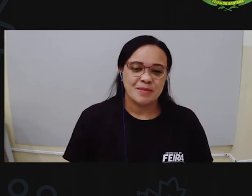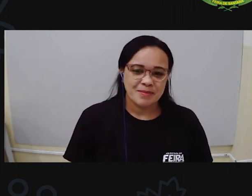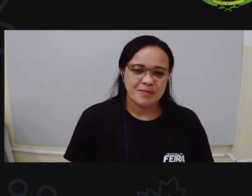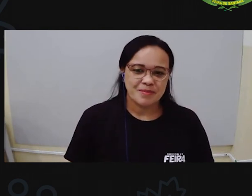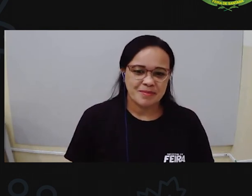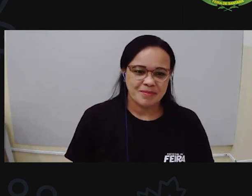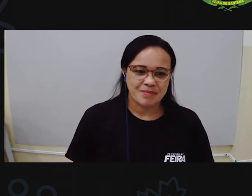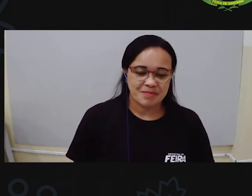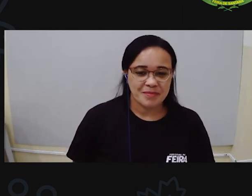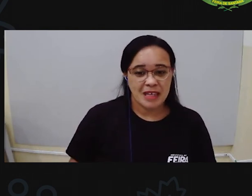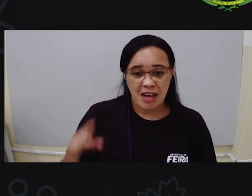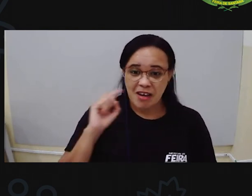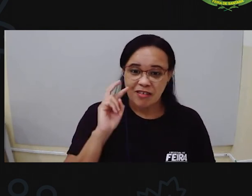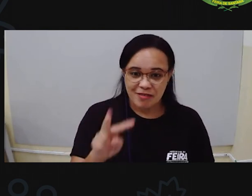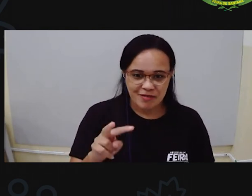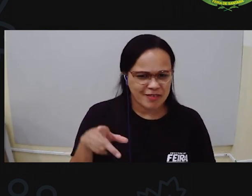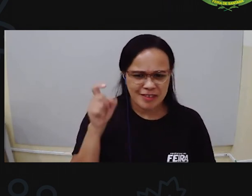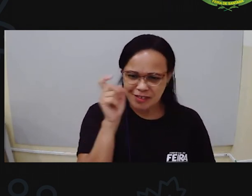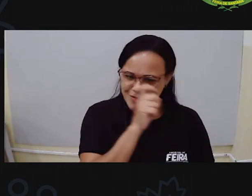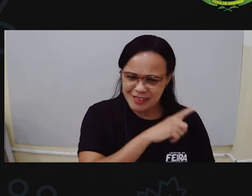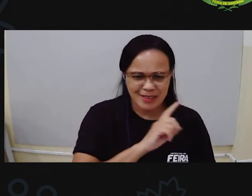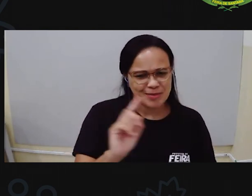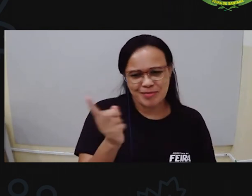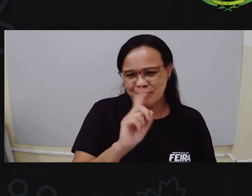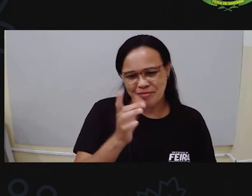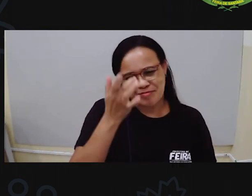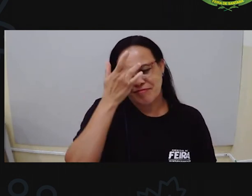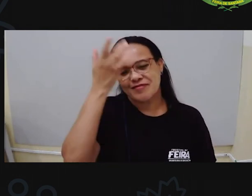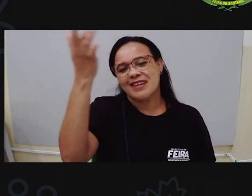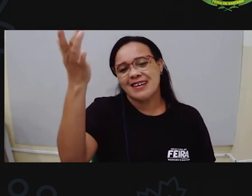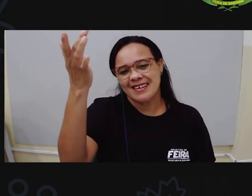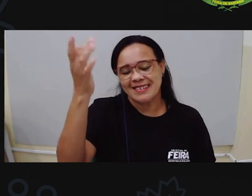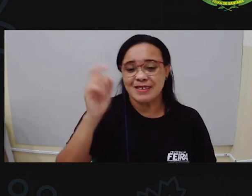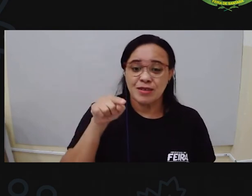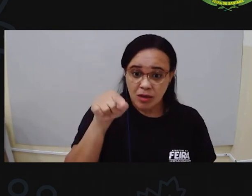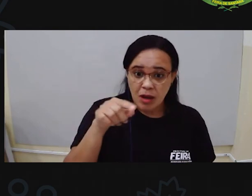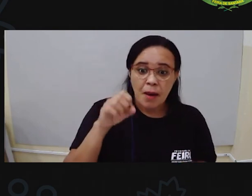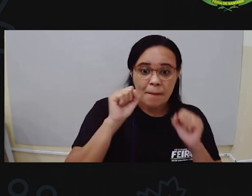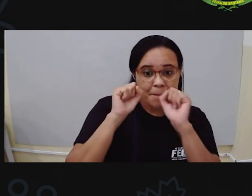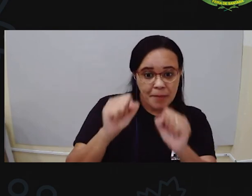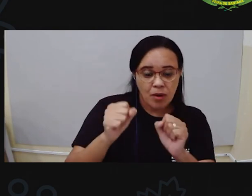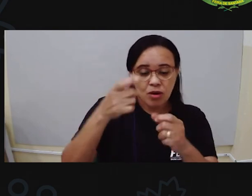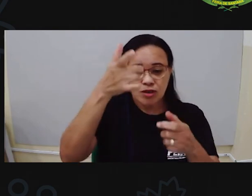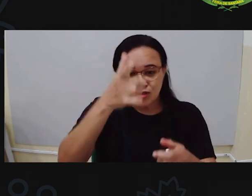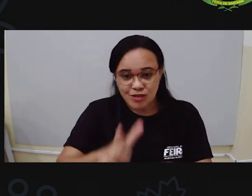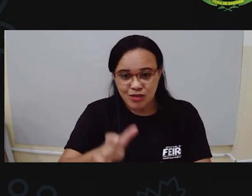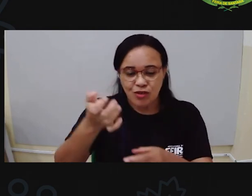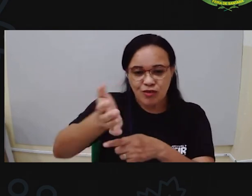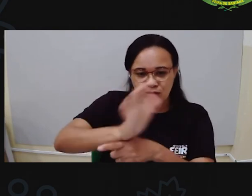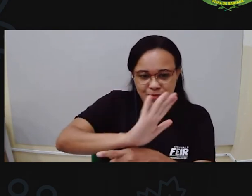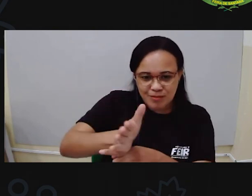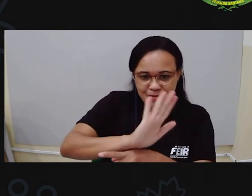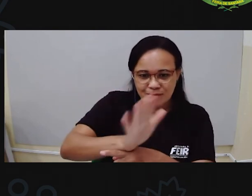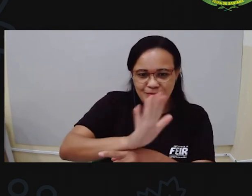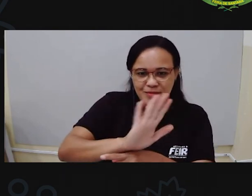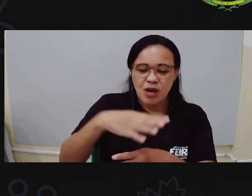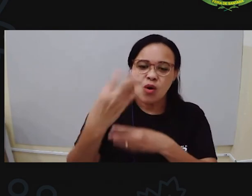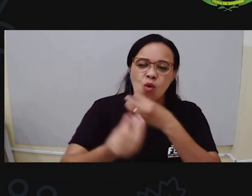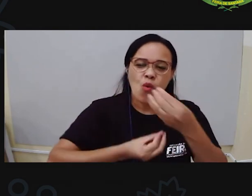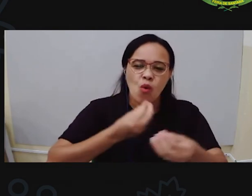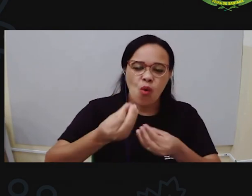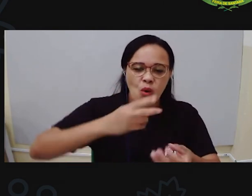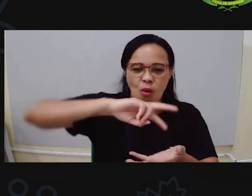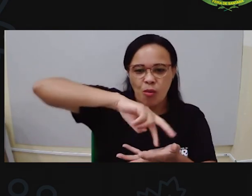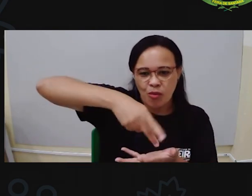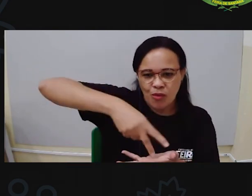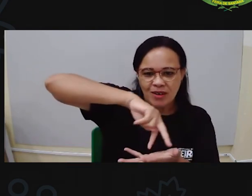Veja que não, porque não é difícil. Você pode assistir esse vídeo, né, de como se dança o forró shot mais vezes